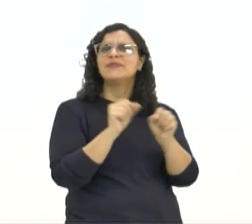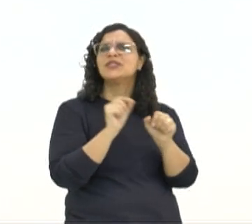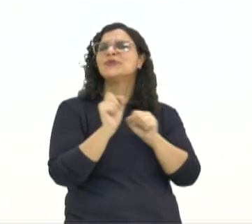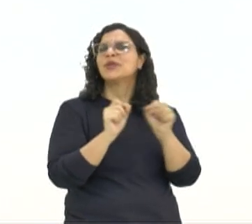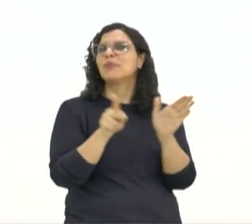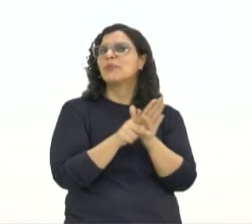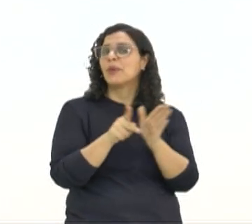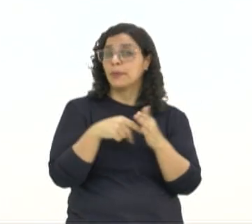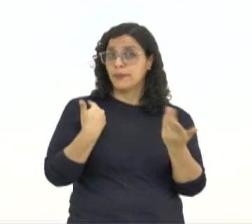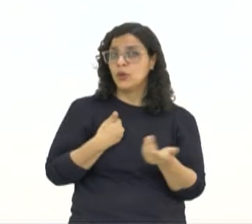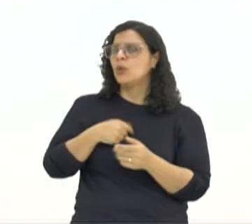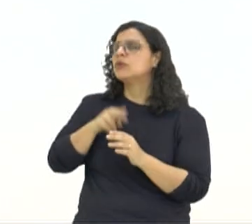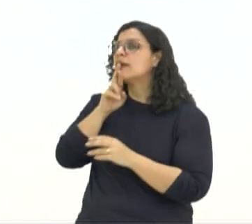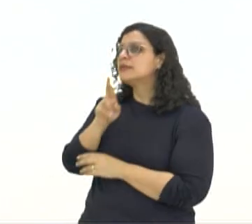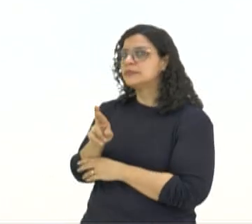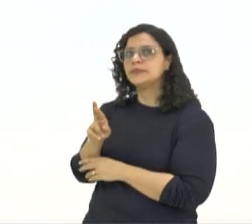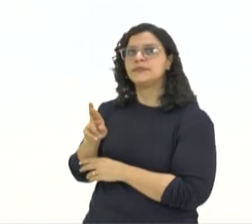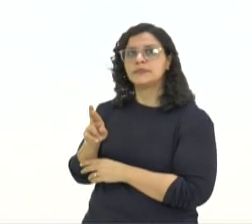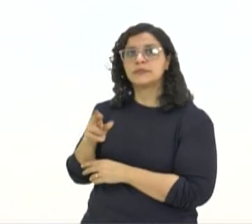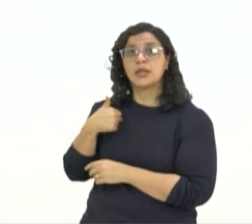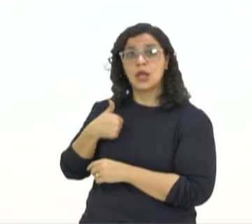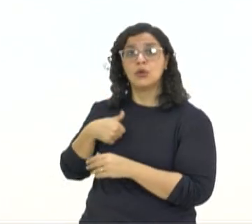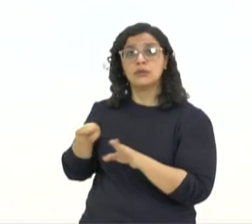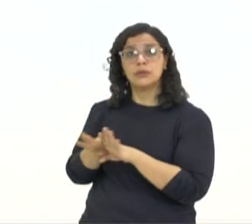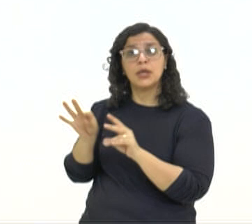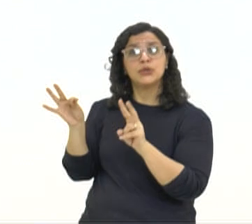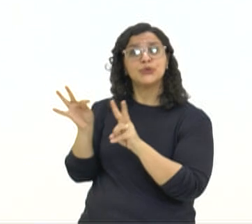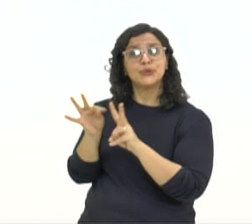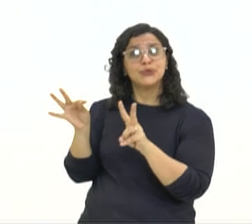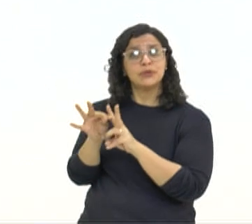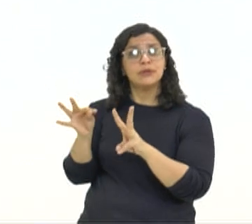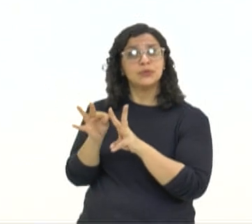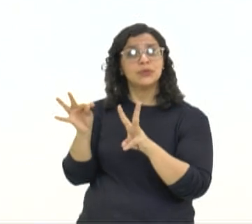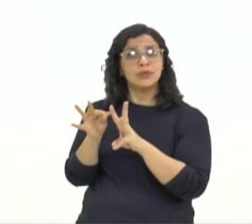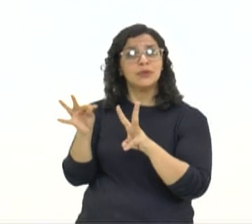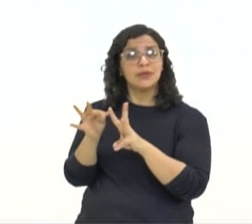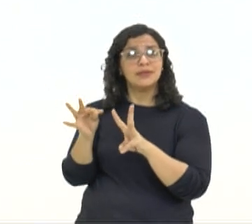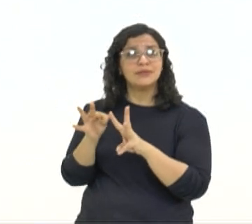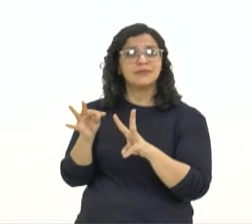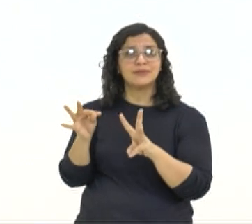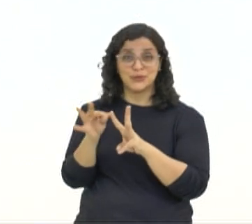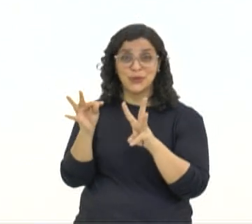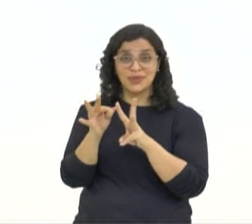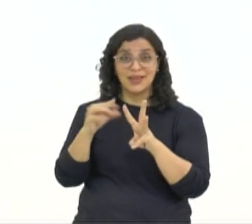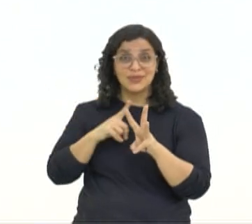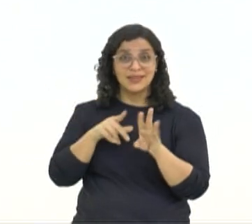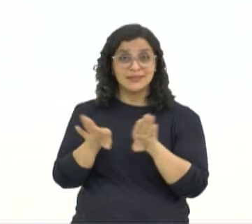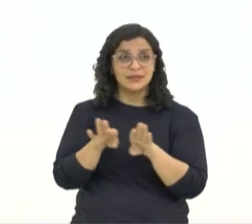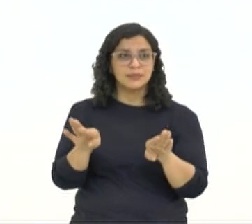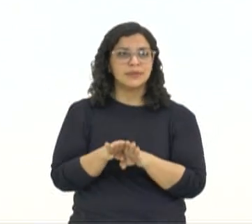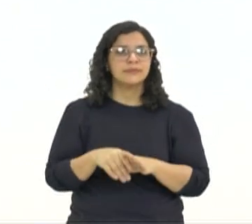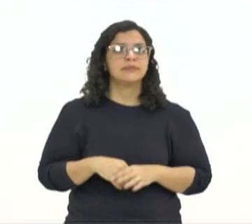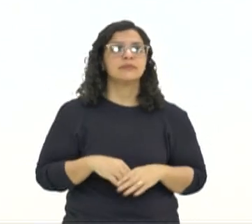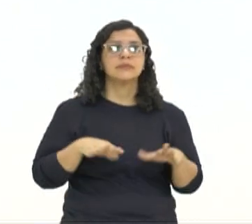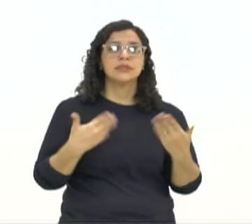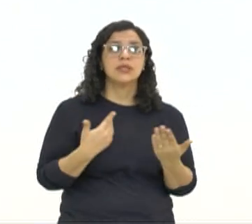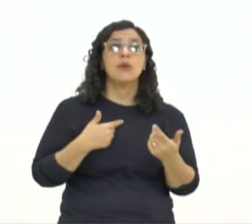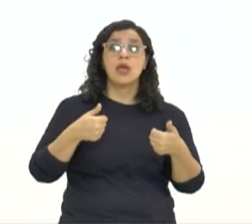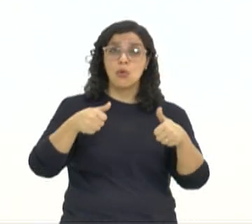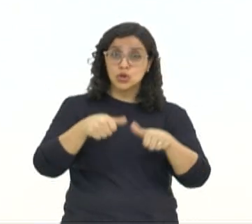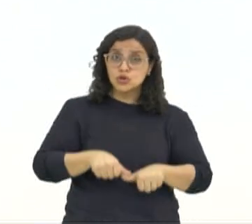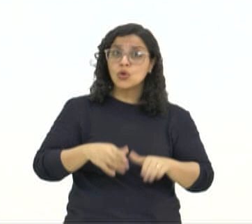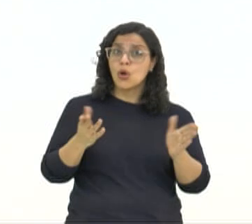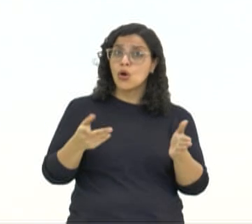essa rede social? E o outro responde, que estou tuiteando. Então, que tuiteando não, tuiteando. Então, que eu